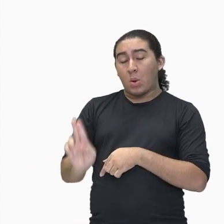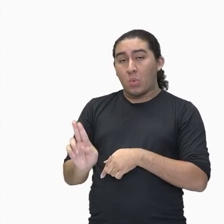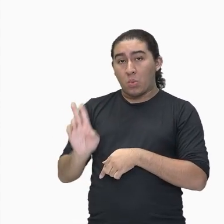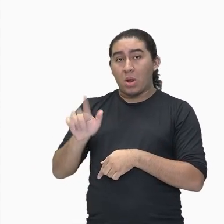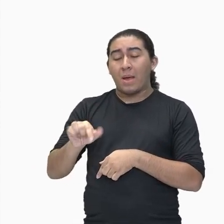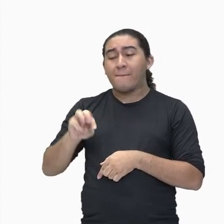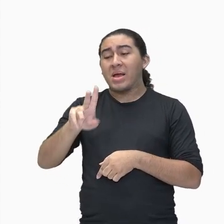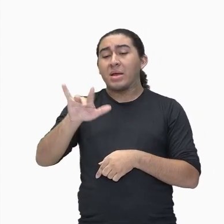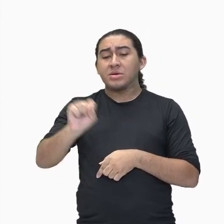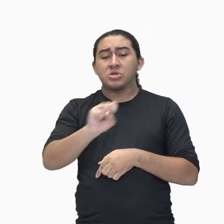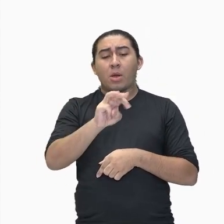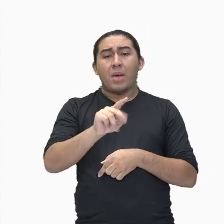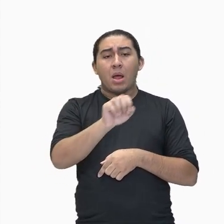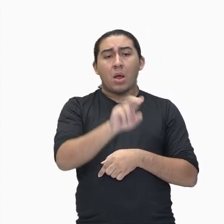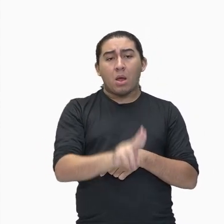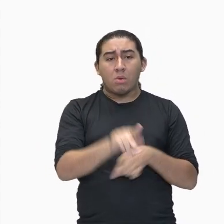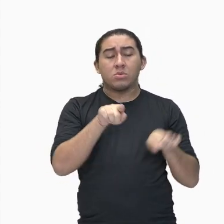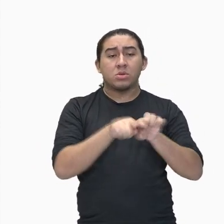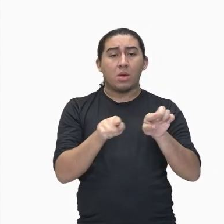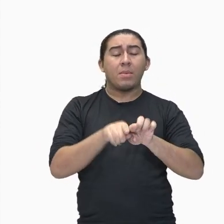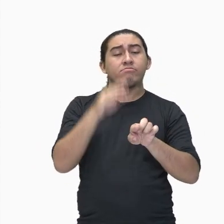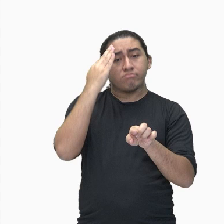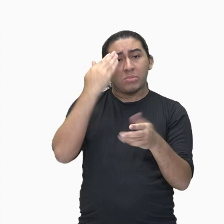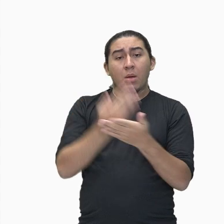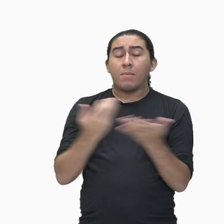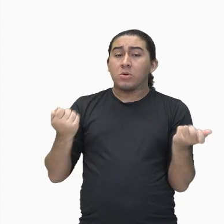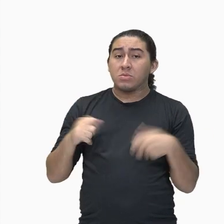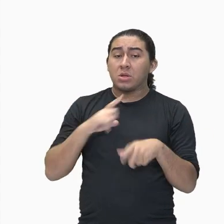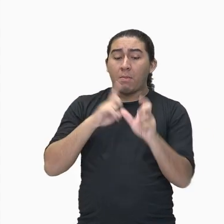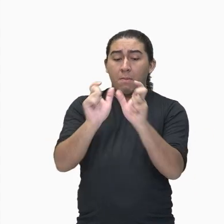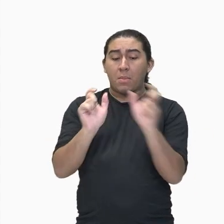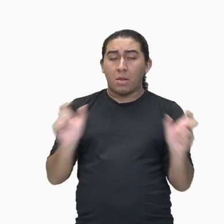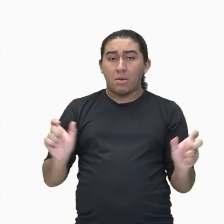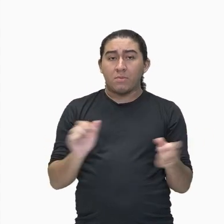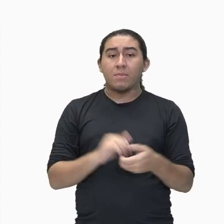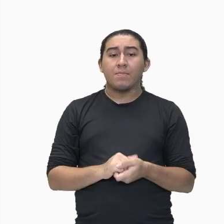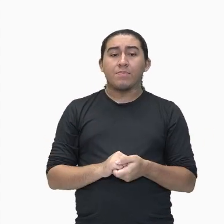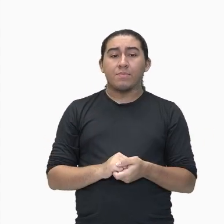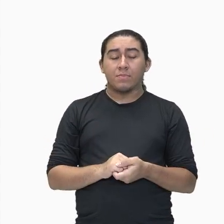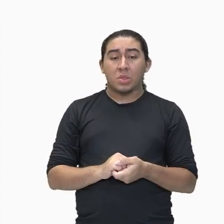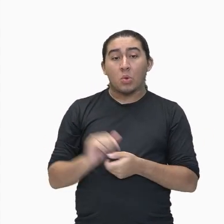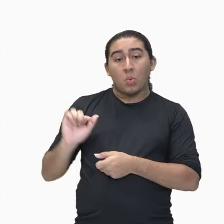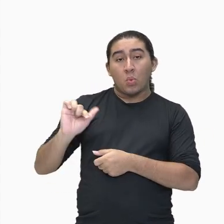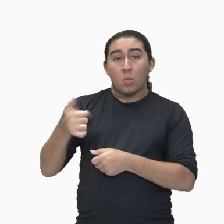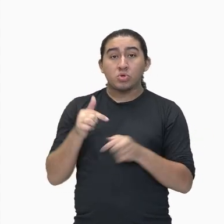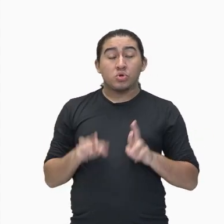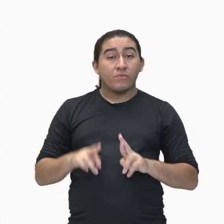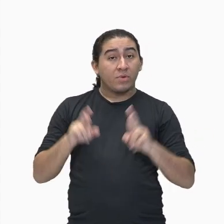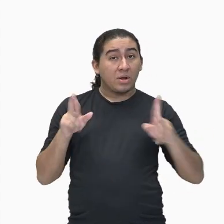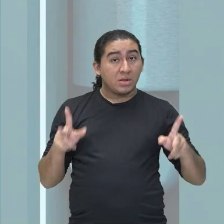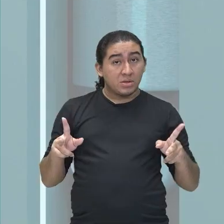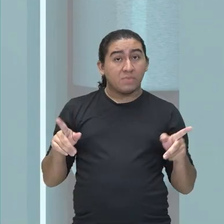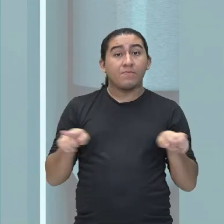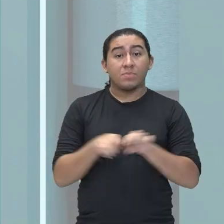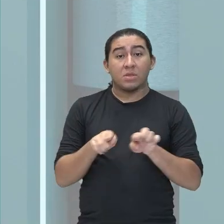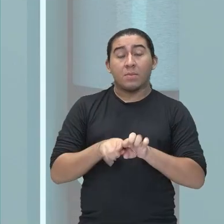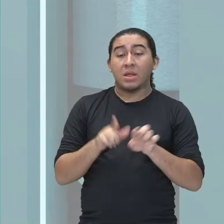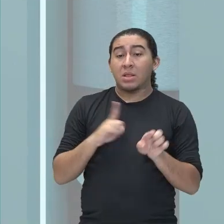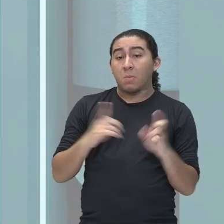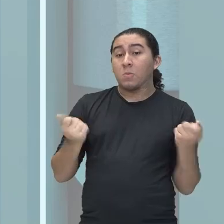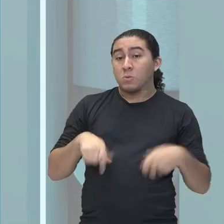mal, acredito, eu nunca ouvi ninguém falar. Agora, mais bom, né? Até que eu já ouvi falar